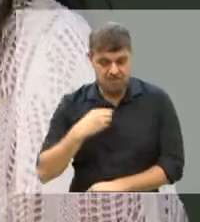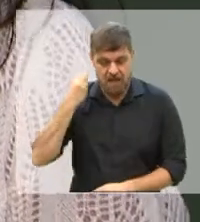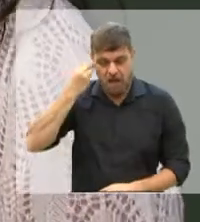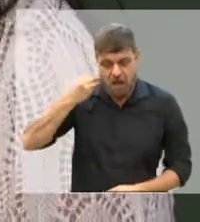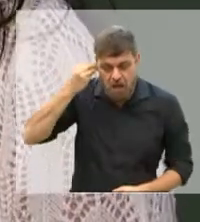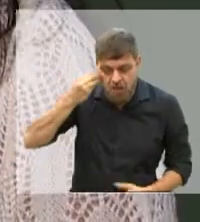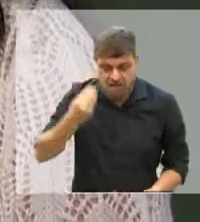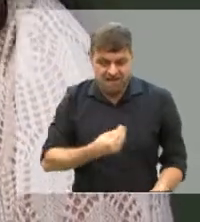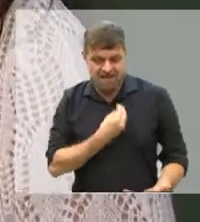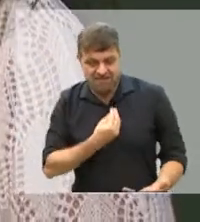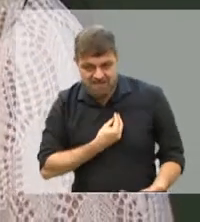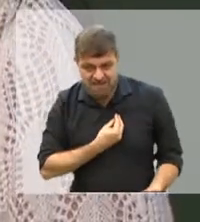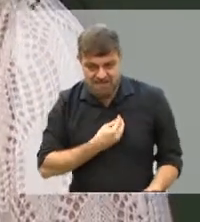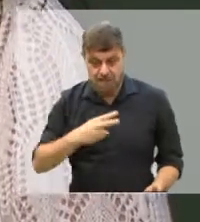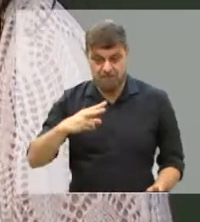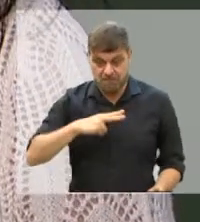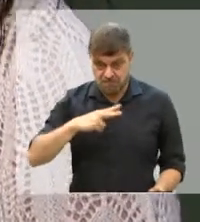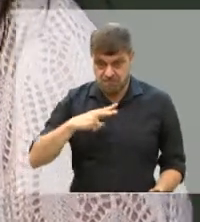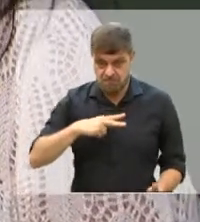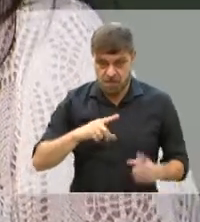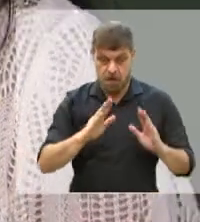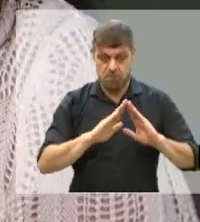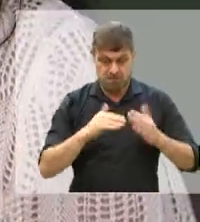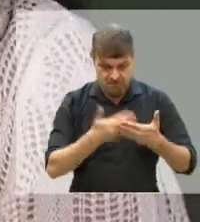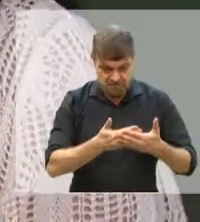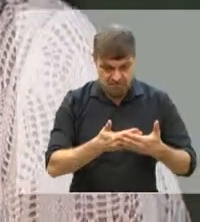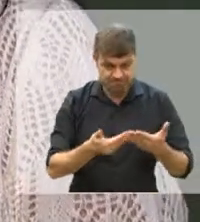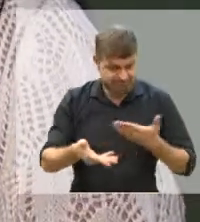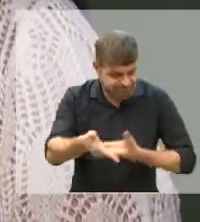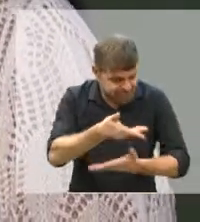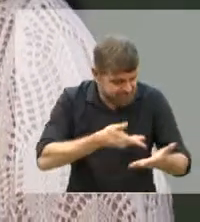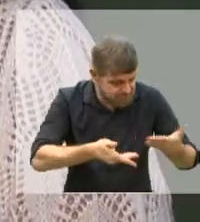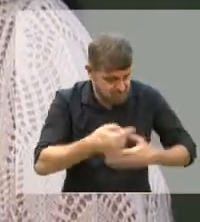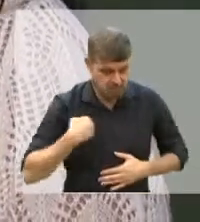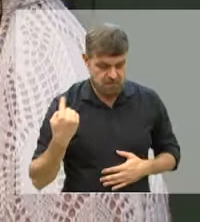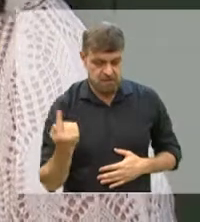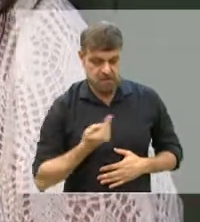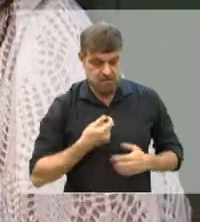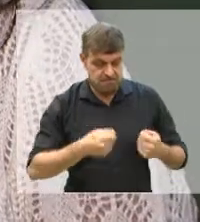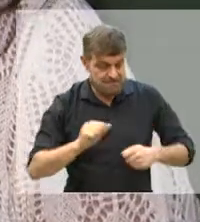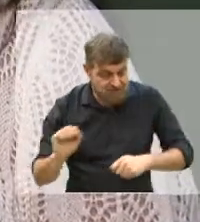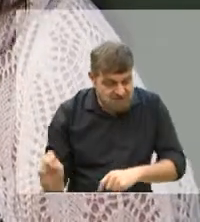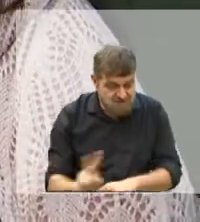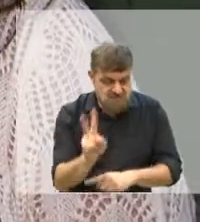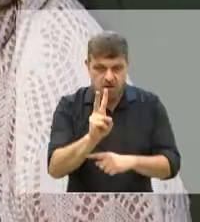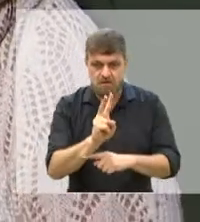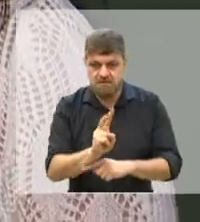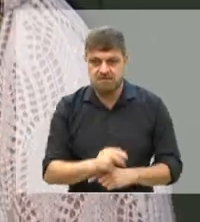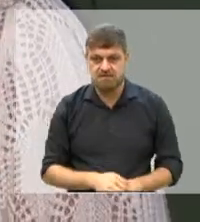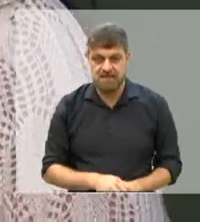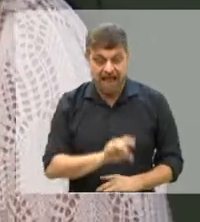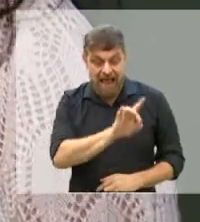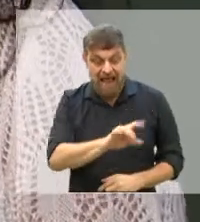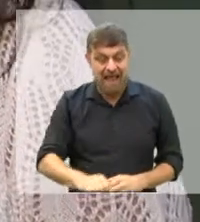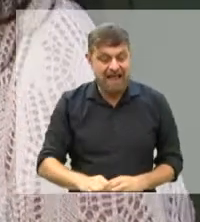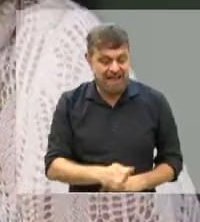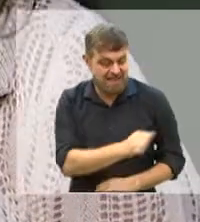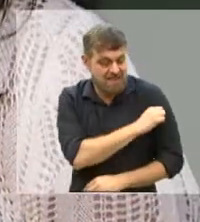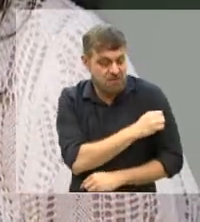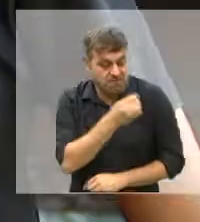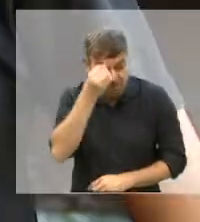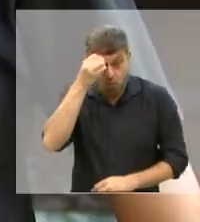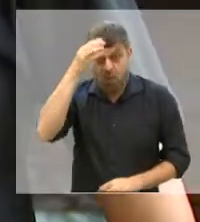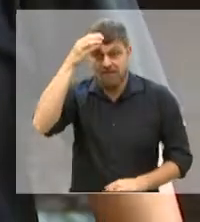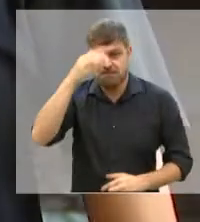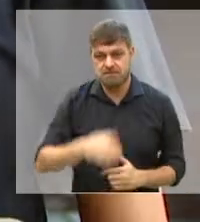experiência de vida que traz para dentro da sala de aula e a gente tem que valorizar esse conhecimento que eles